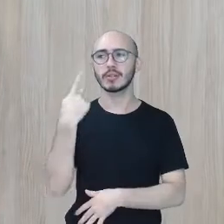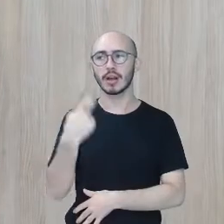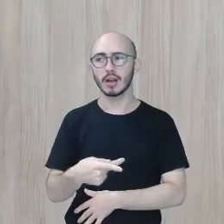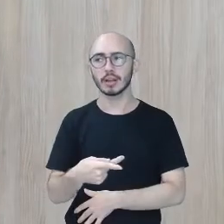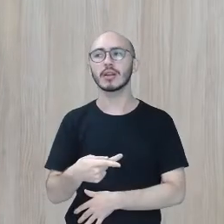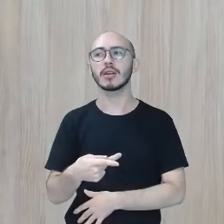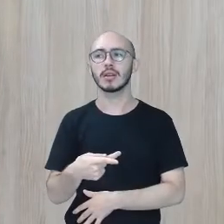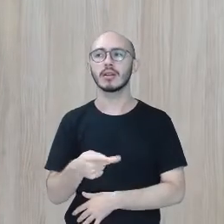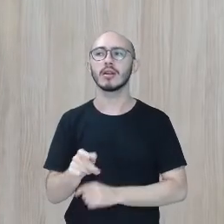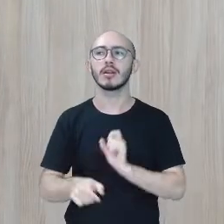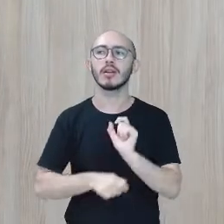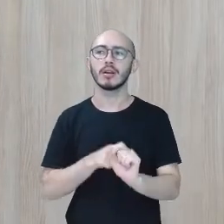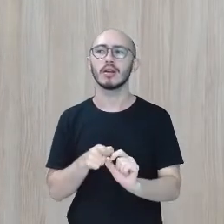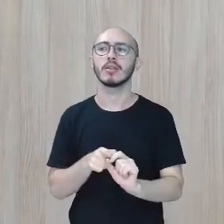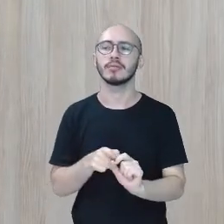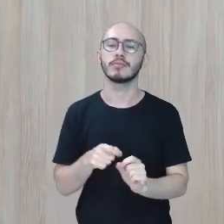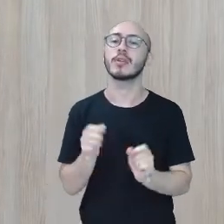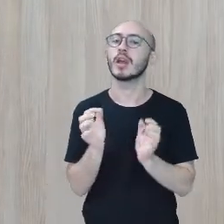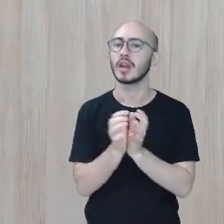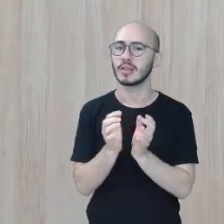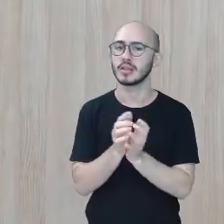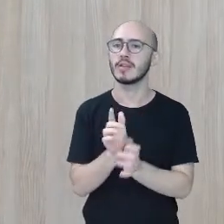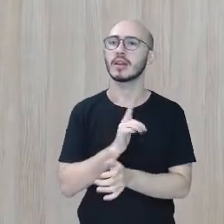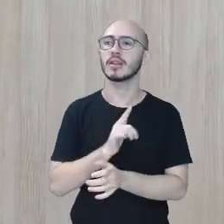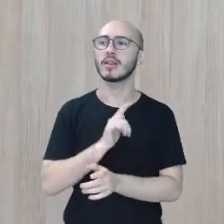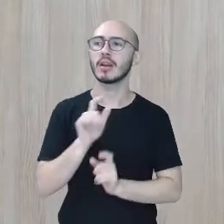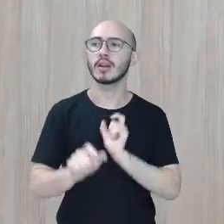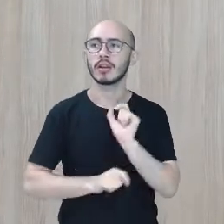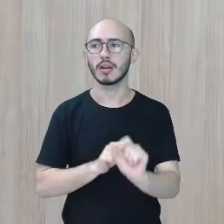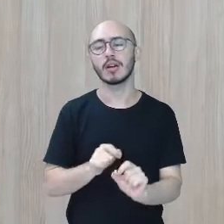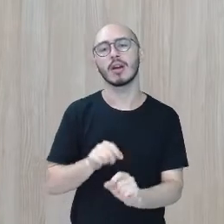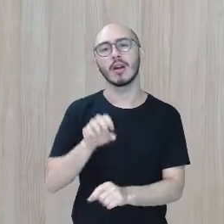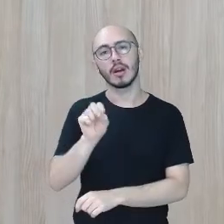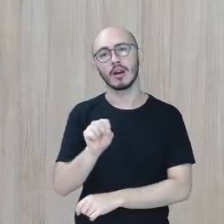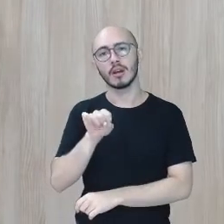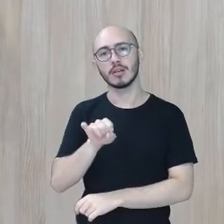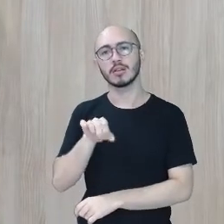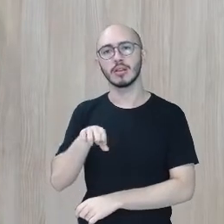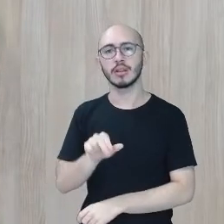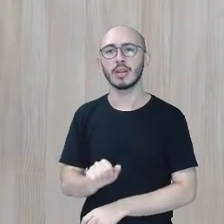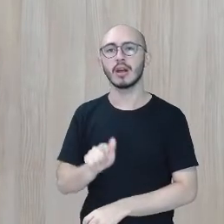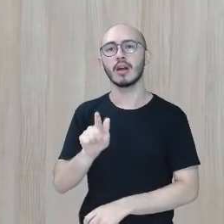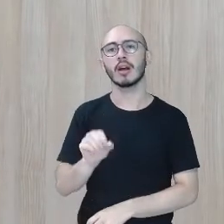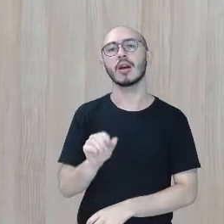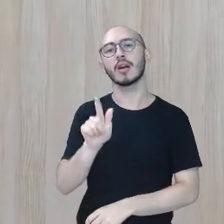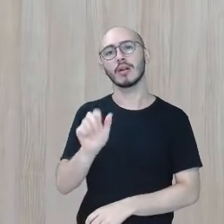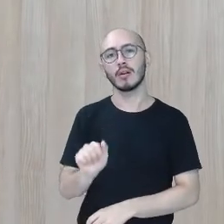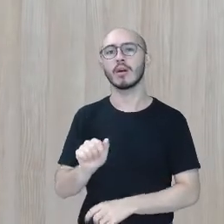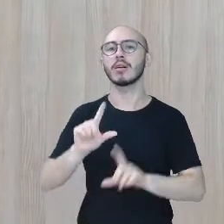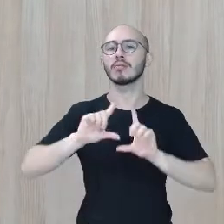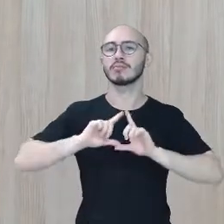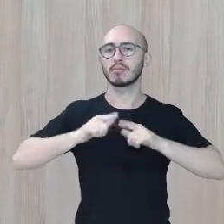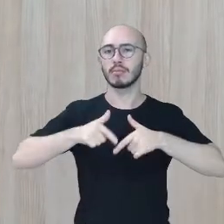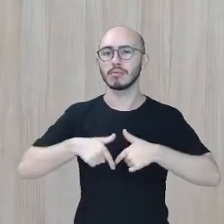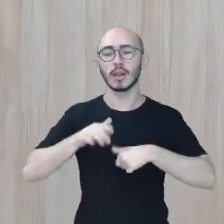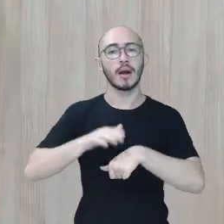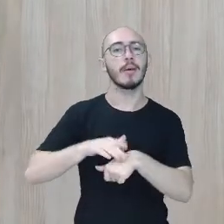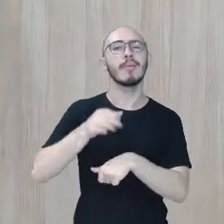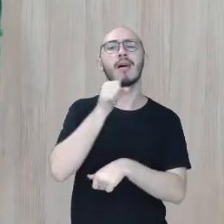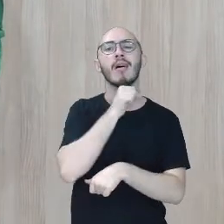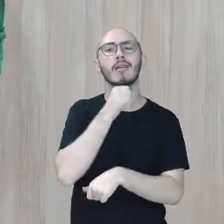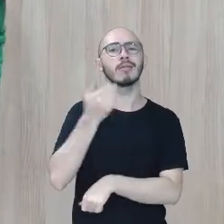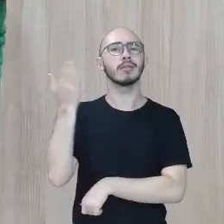aqui na cidade do Recife, a gente tem a sinagoga judaica mais antiga da América, está lá na Rua do